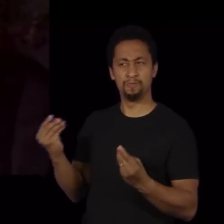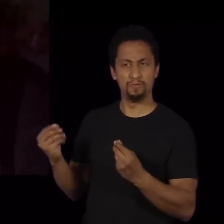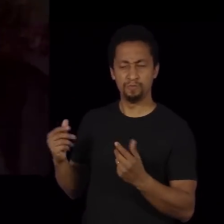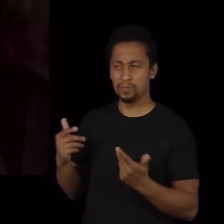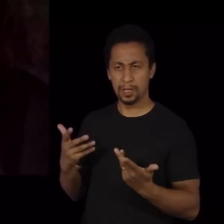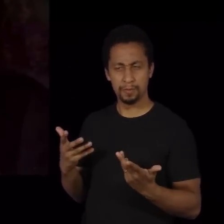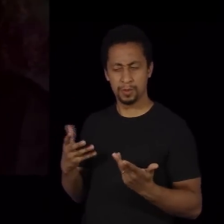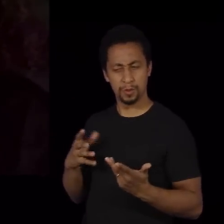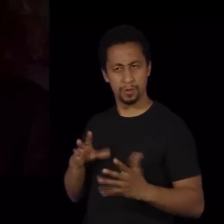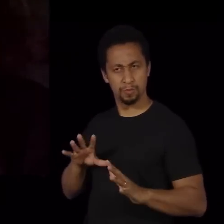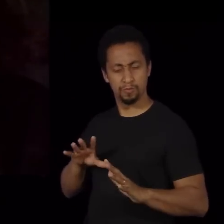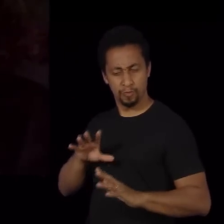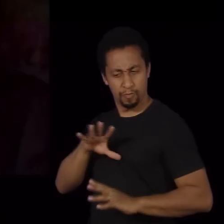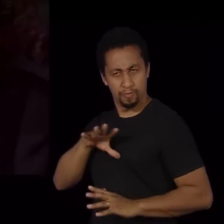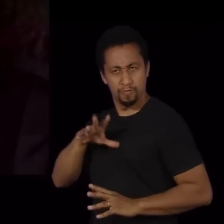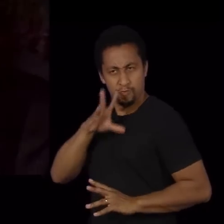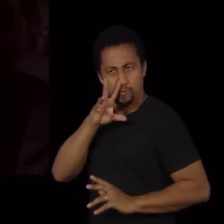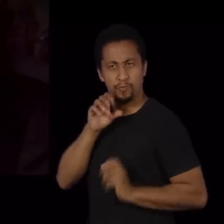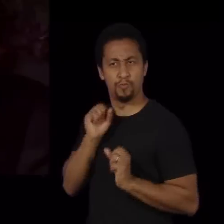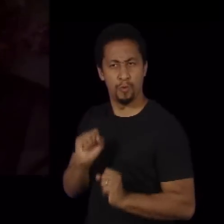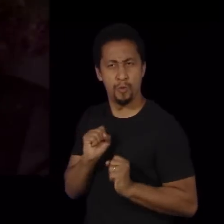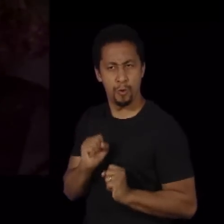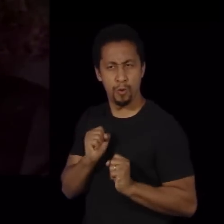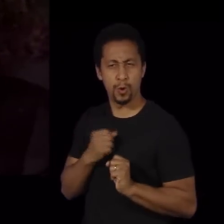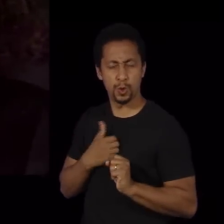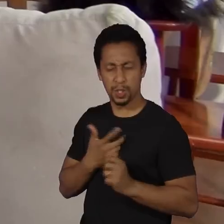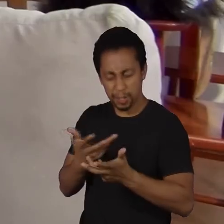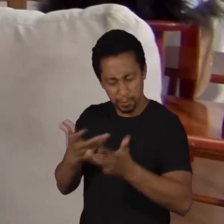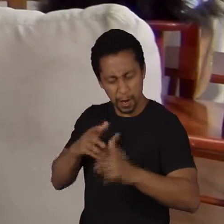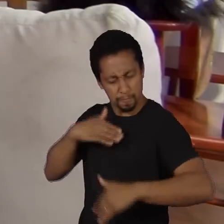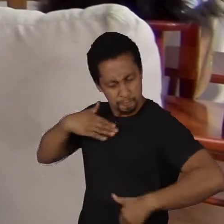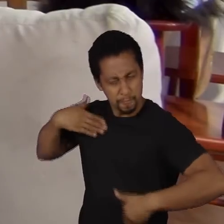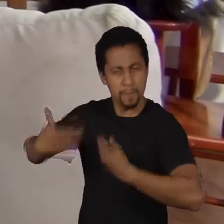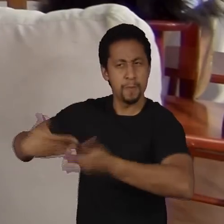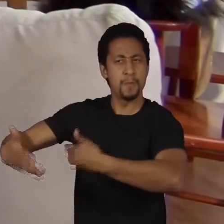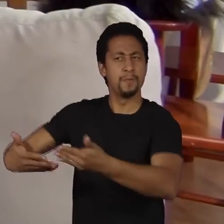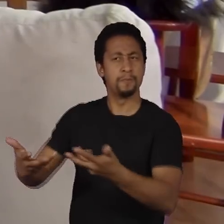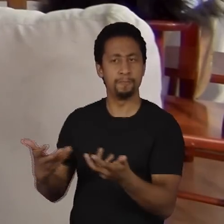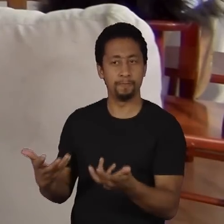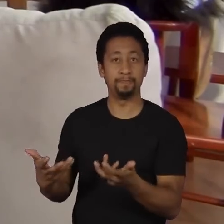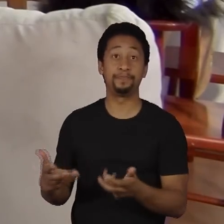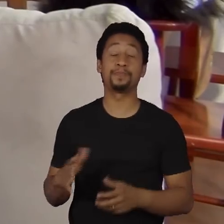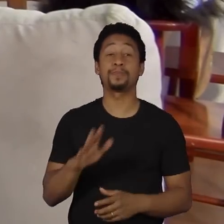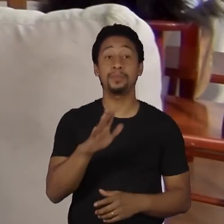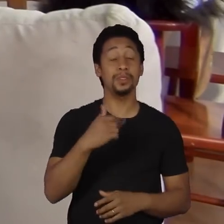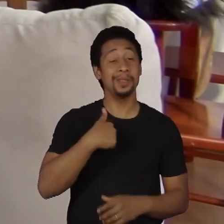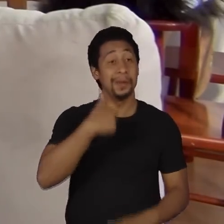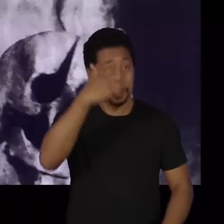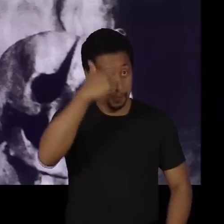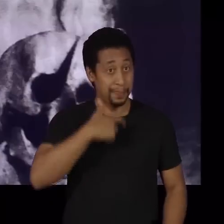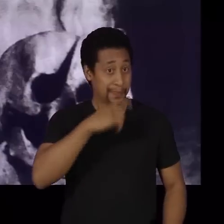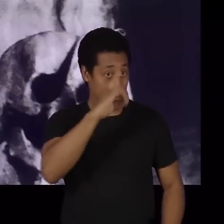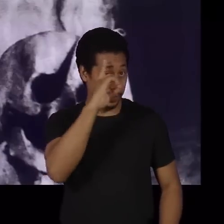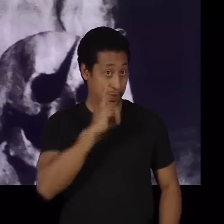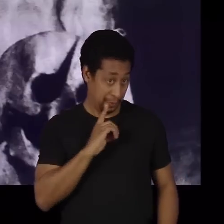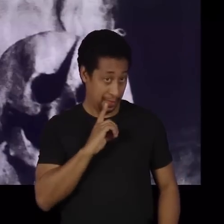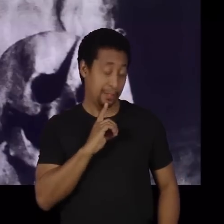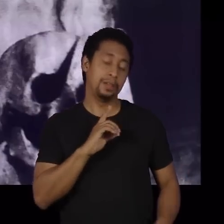agressiva, de mulher que vai à busca das suas coisas. E aí eu a dirigi e atuava